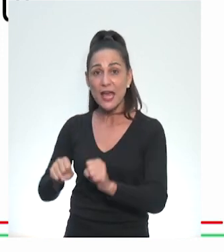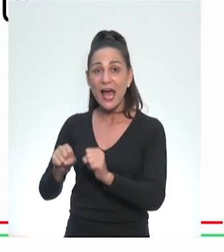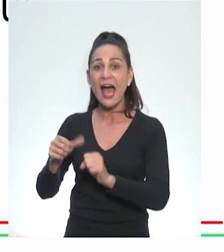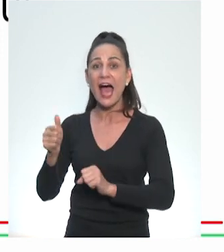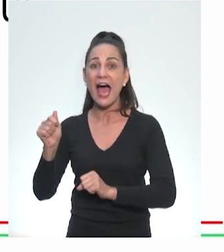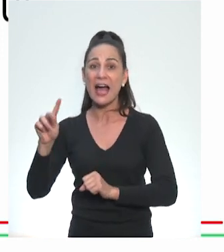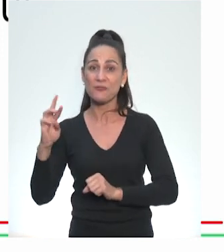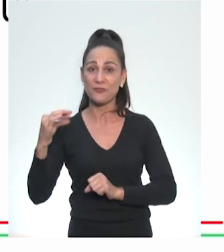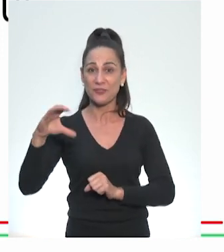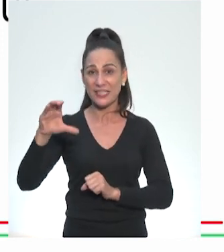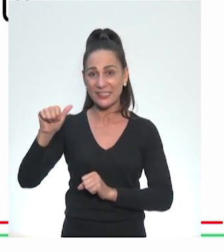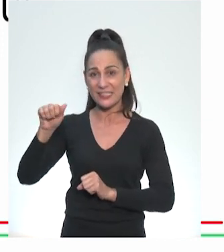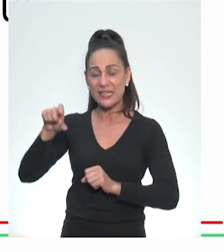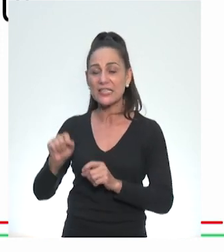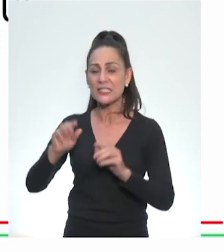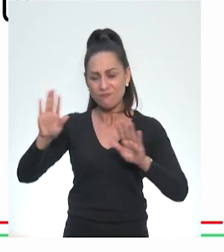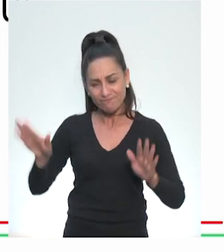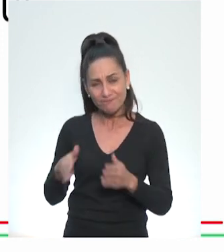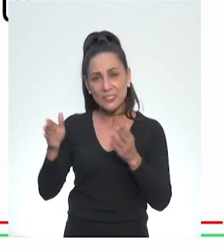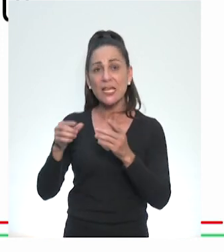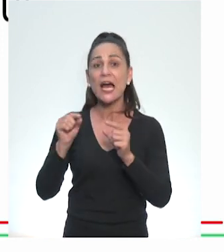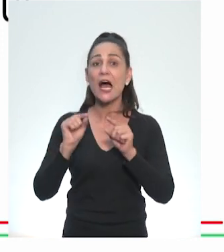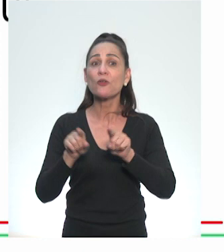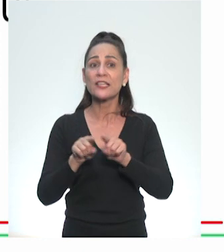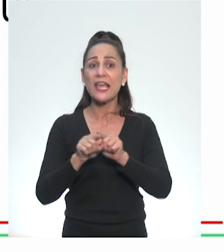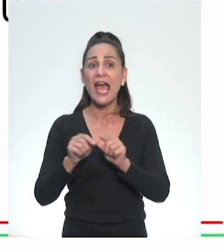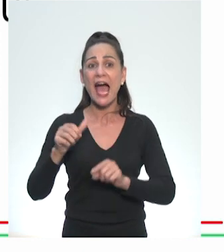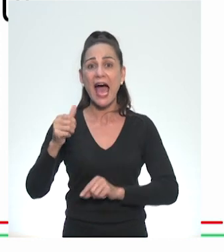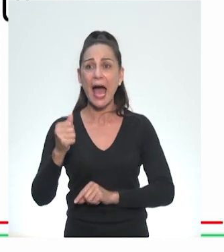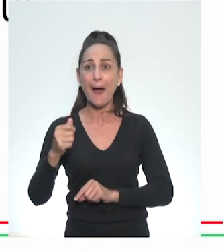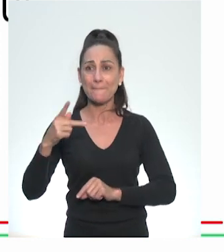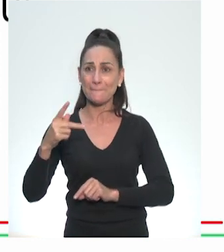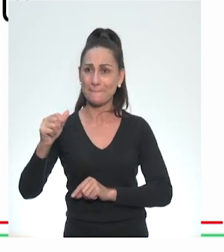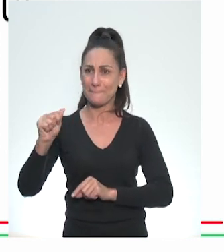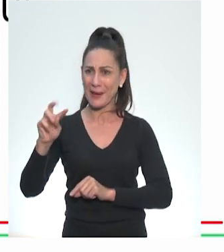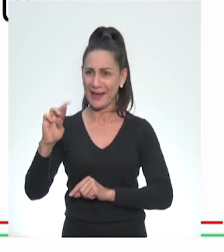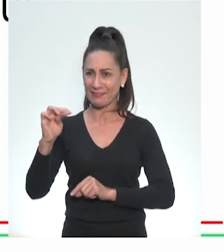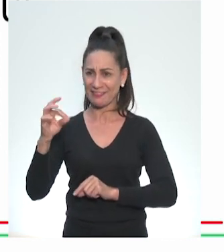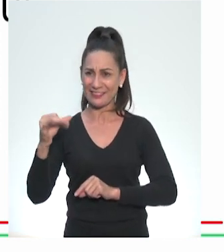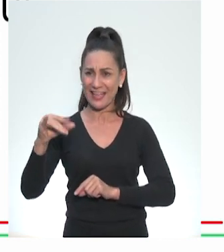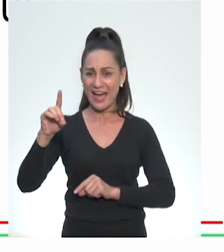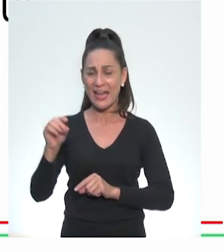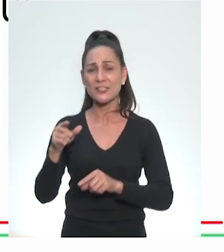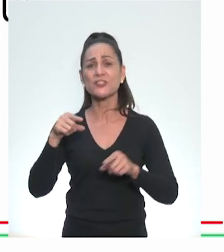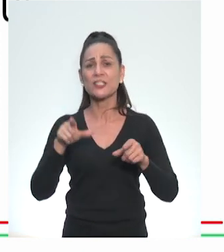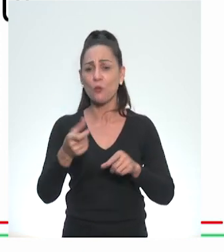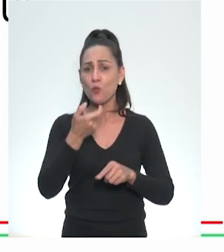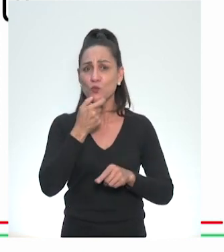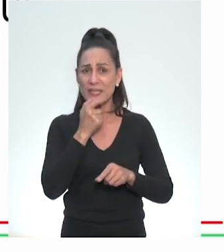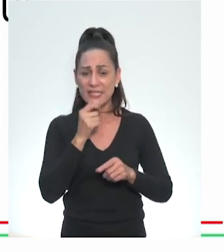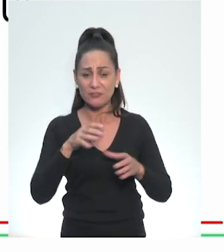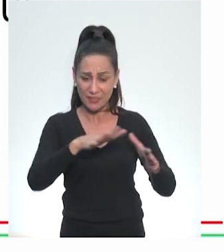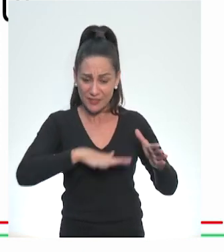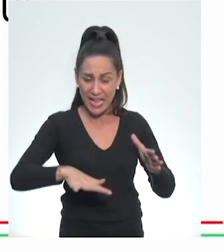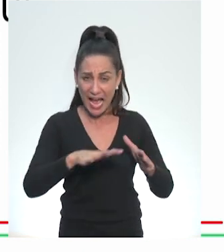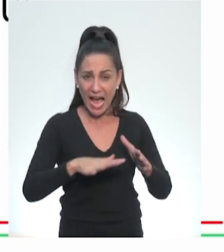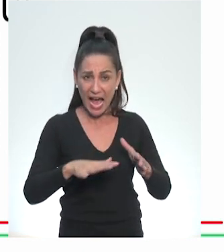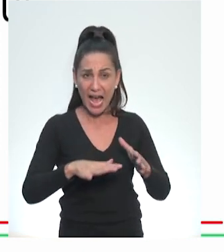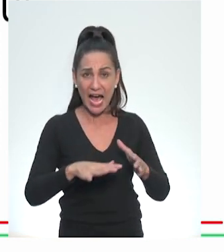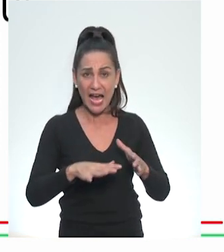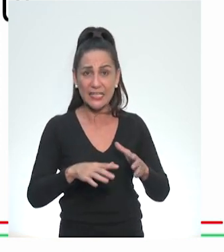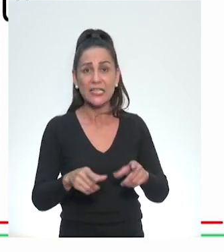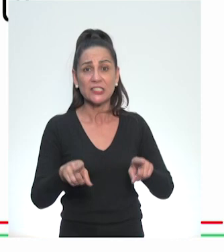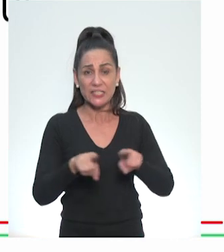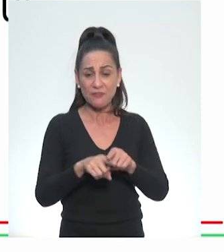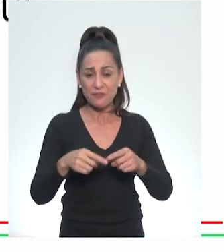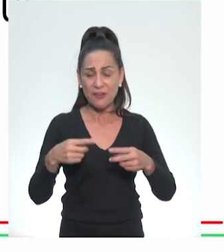que aí enfatizava o sistema do apartheid vivido por lá, né? Os britânicos estavam ocupando a região, teve uma